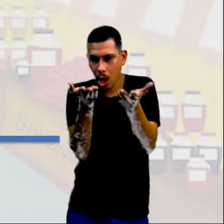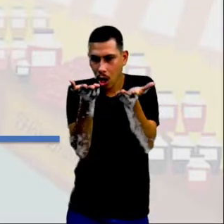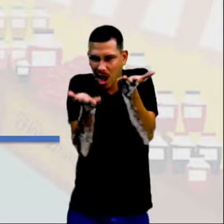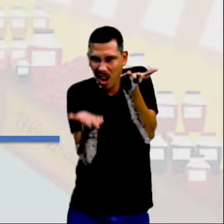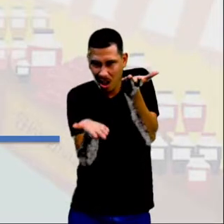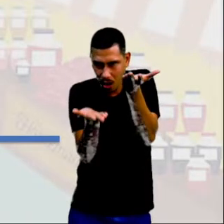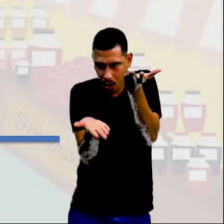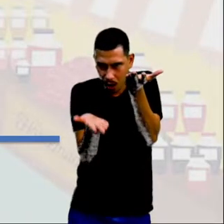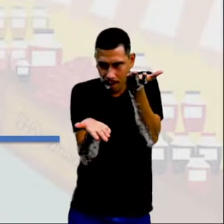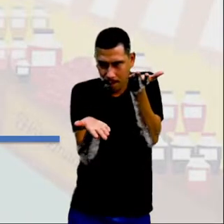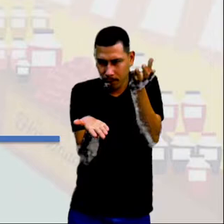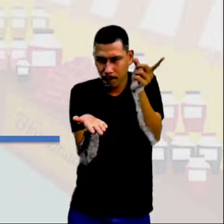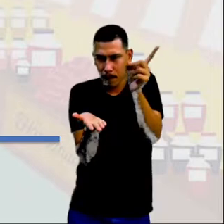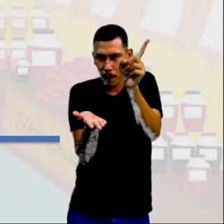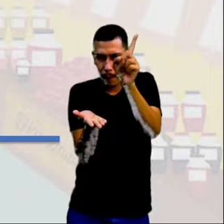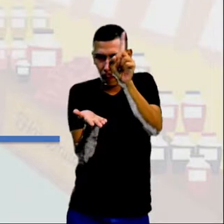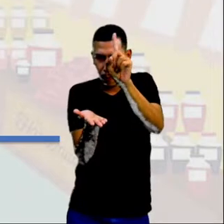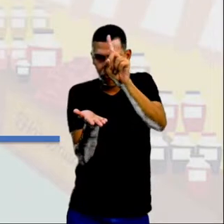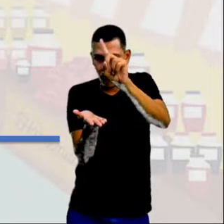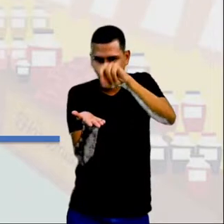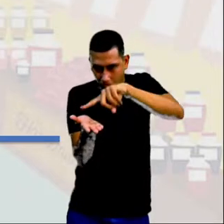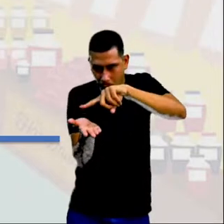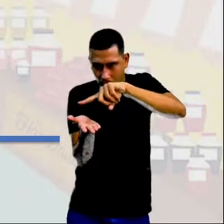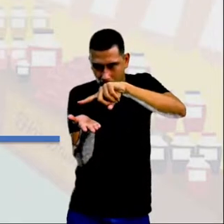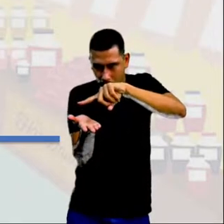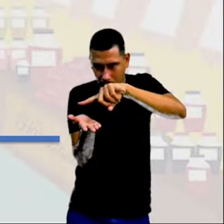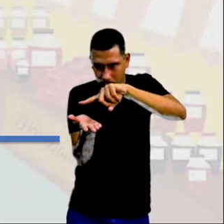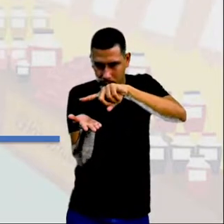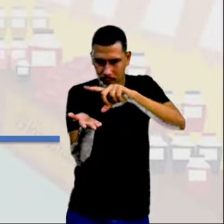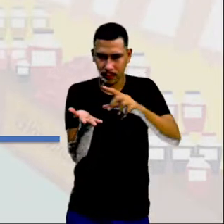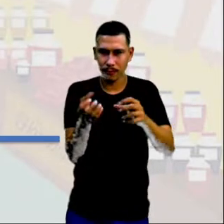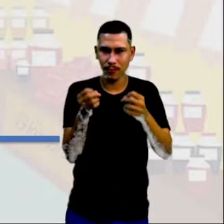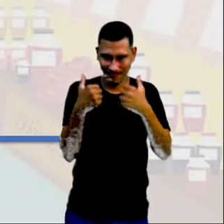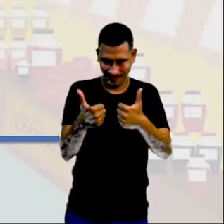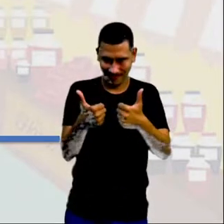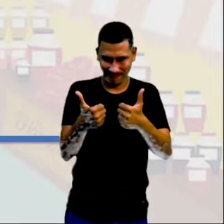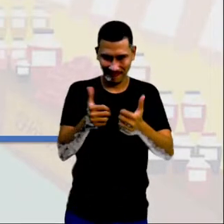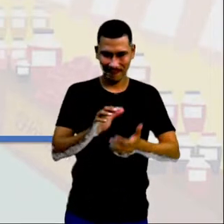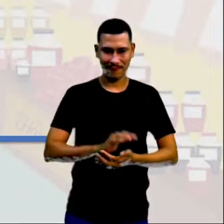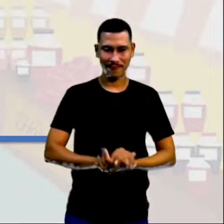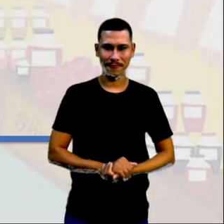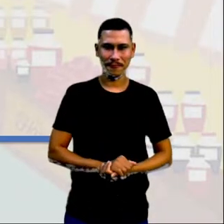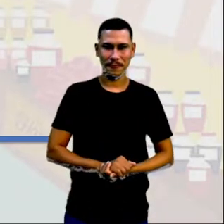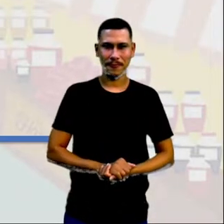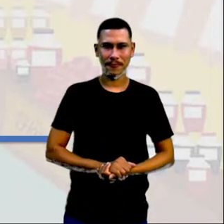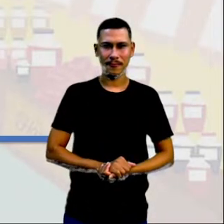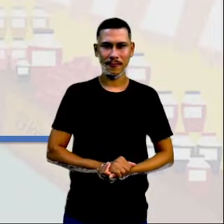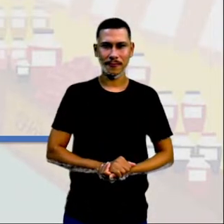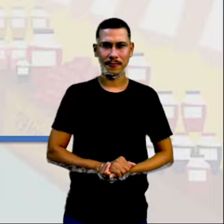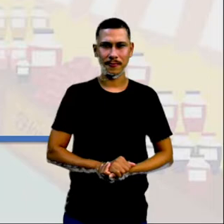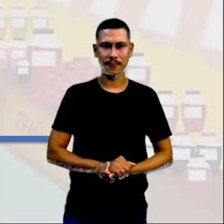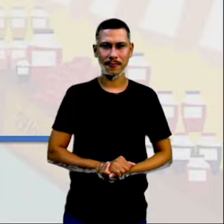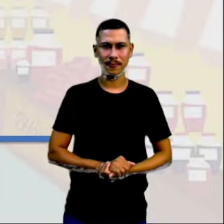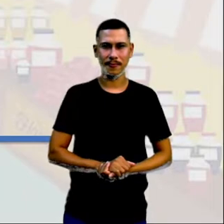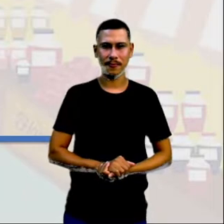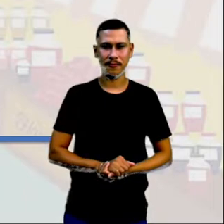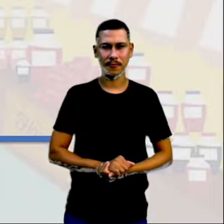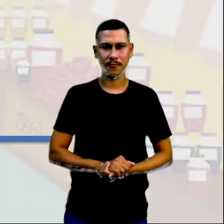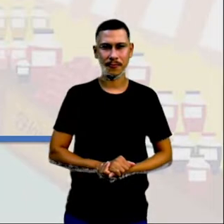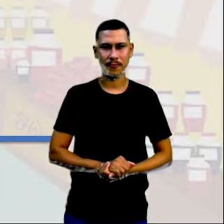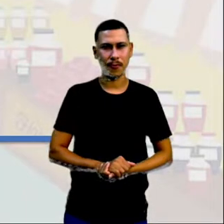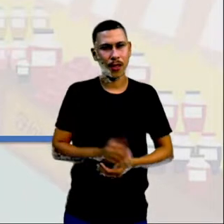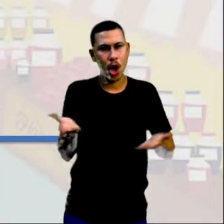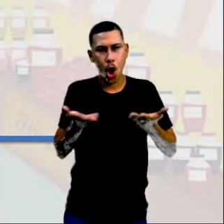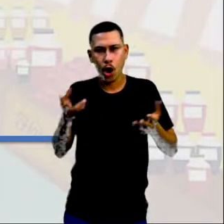vai perceber que vai haver um desequilíbrio na balança. Tudo bem? Vamos começar colocando